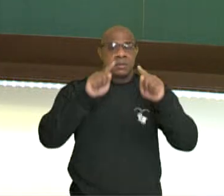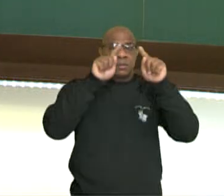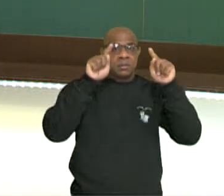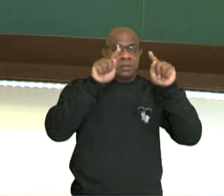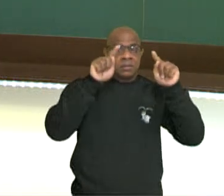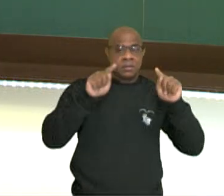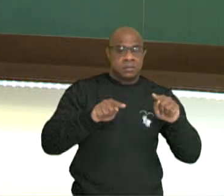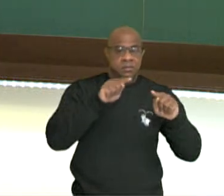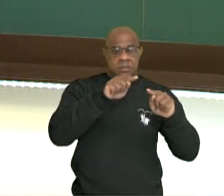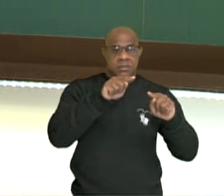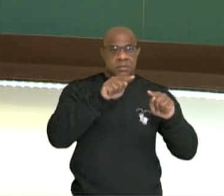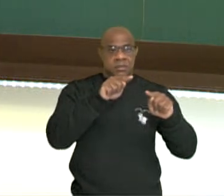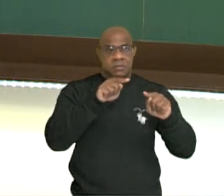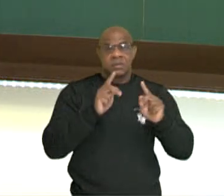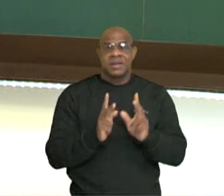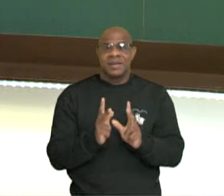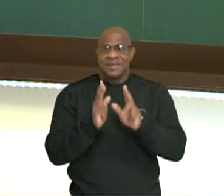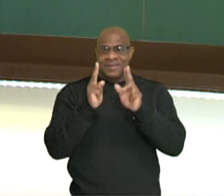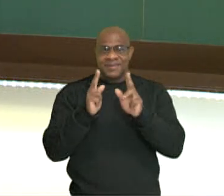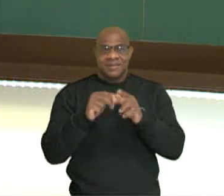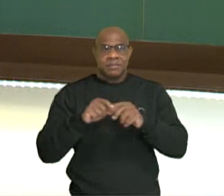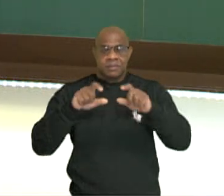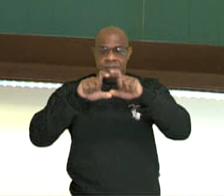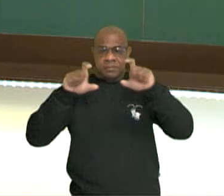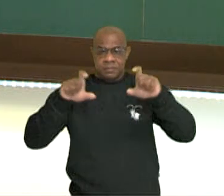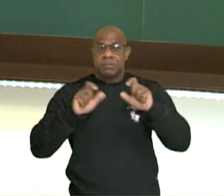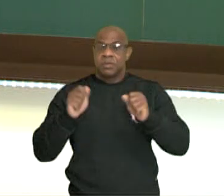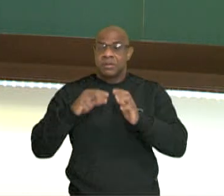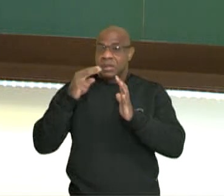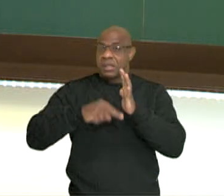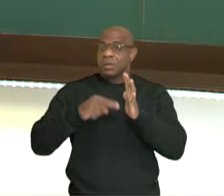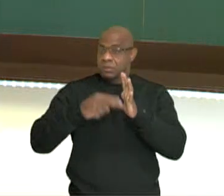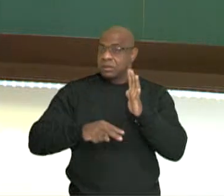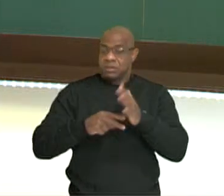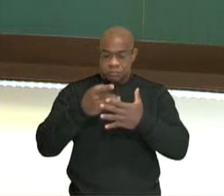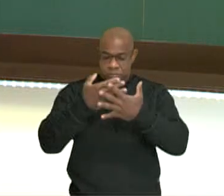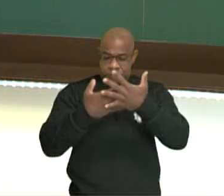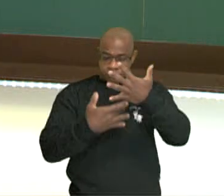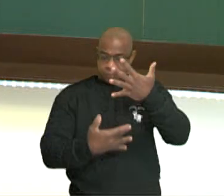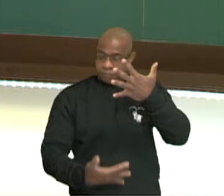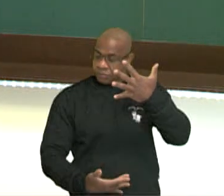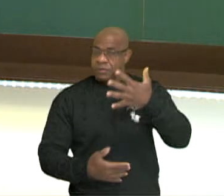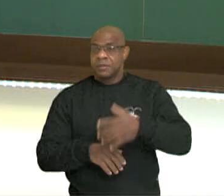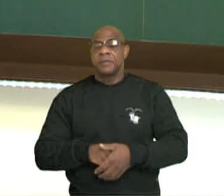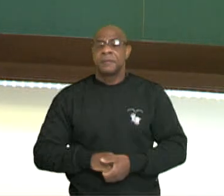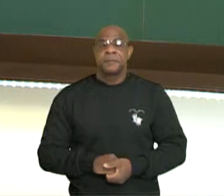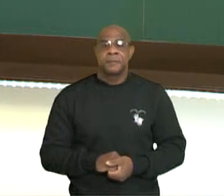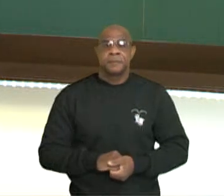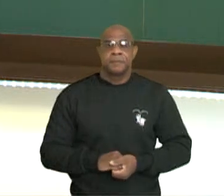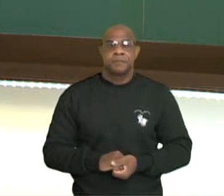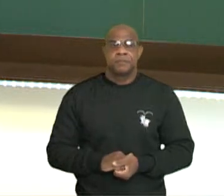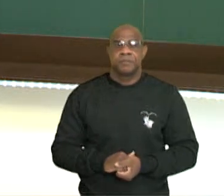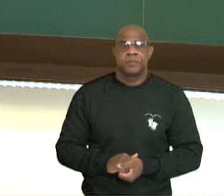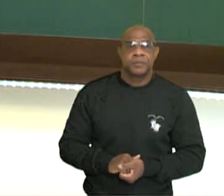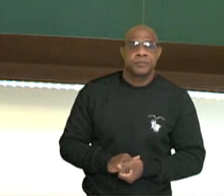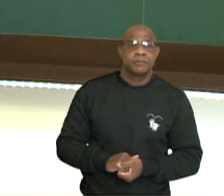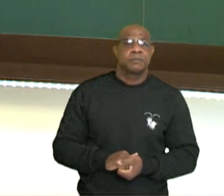que é um fragmento. Então, você pode ler o texto na íntegra, para se atualizar um pouco mais sobre esse tema tão abrangente.